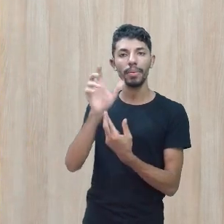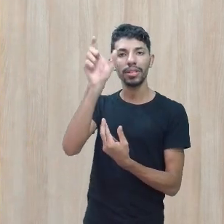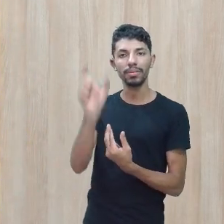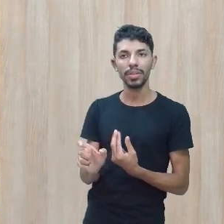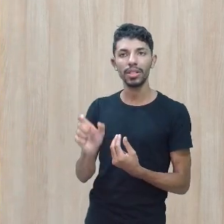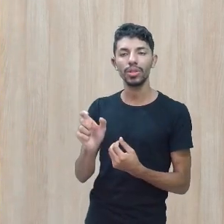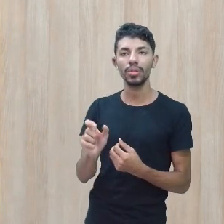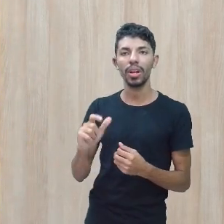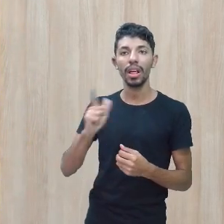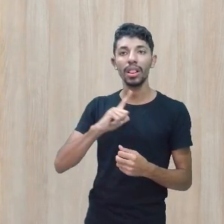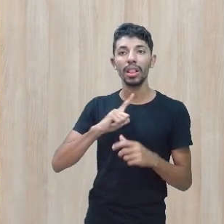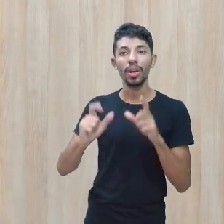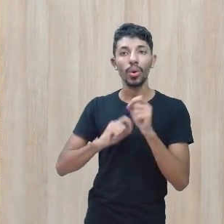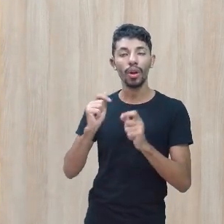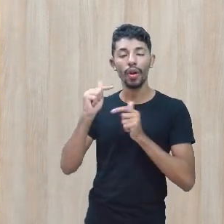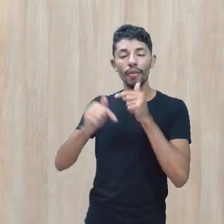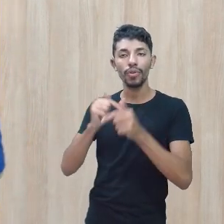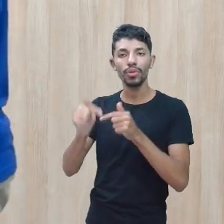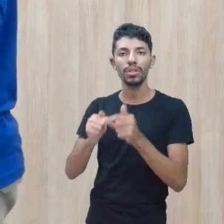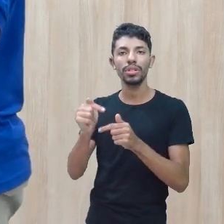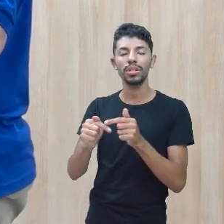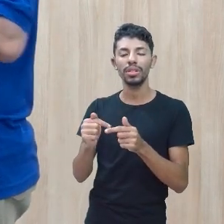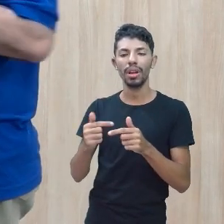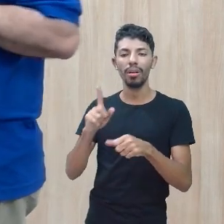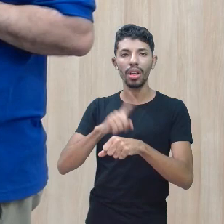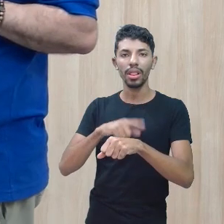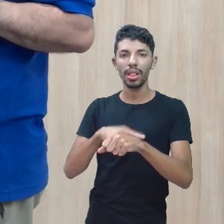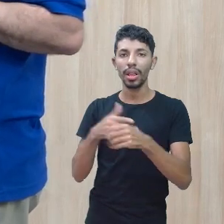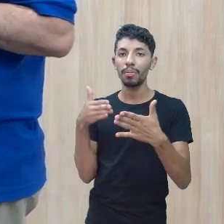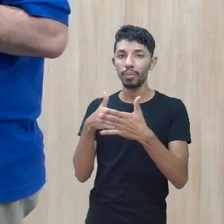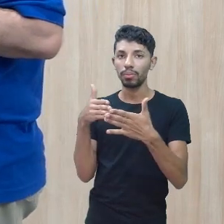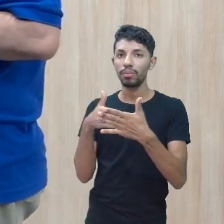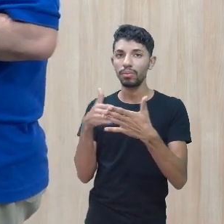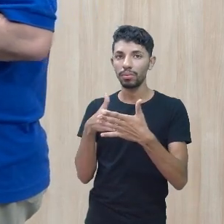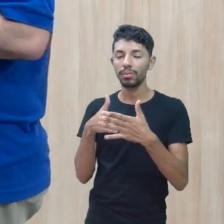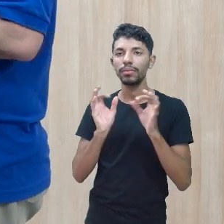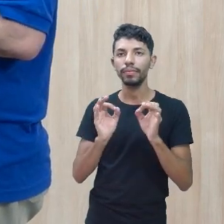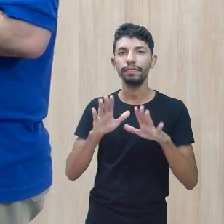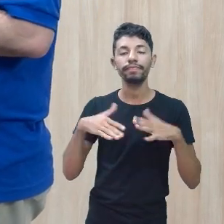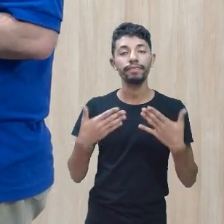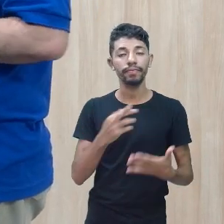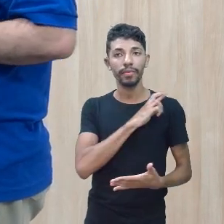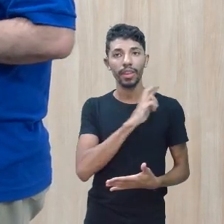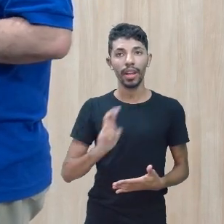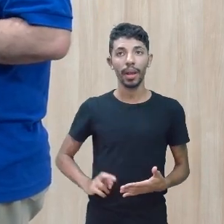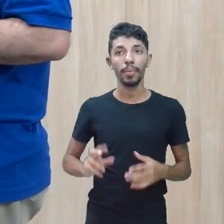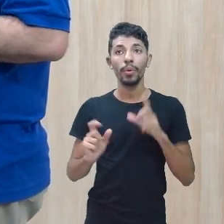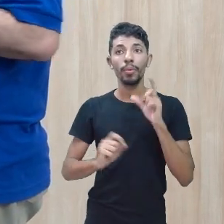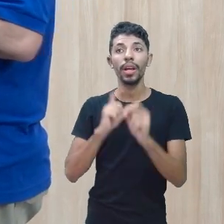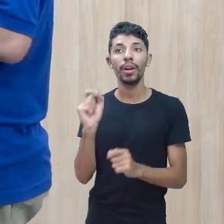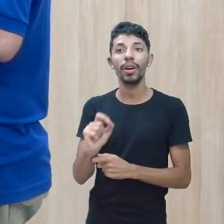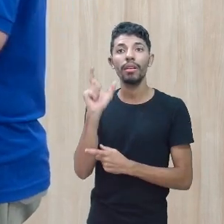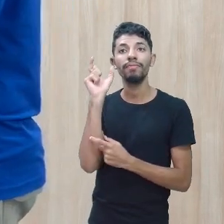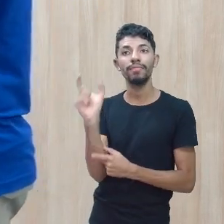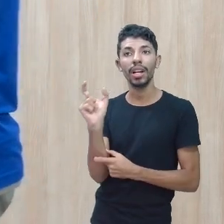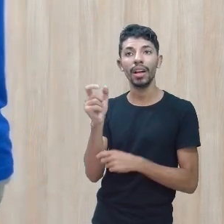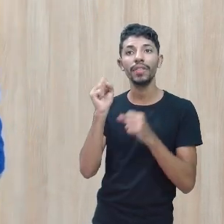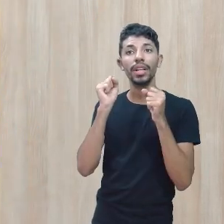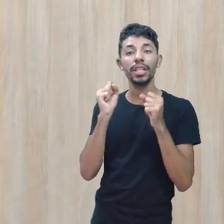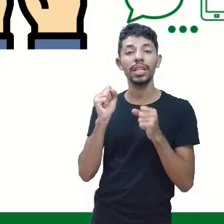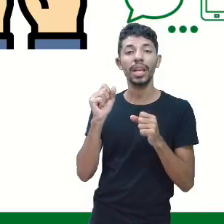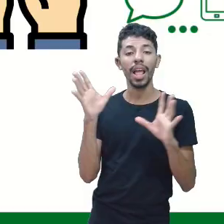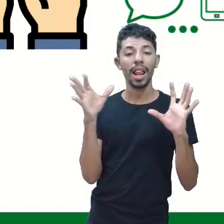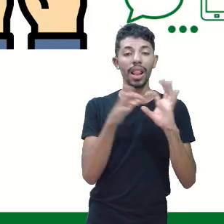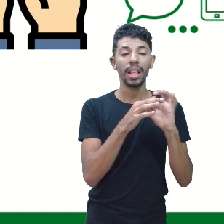um tempo limitado, né? A república é uma expressão que deriva